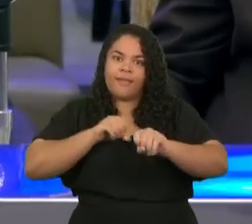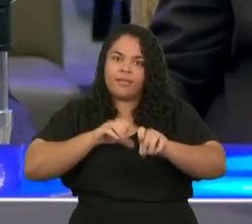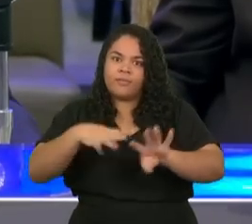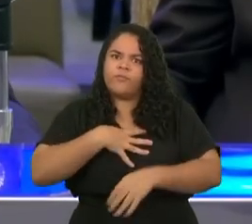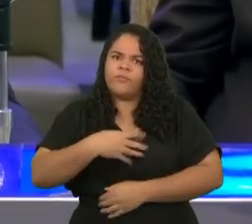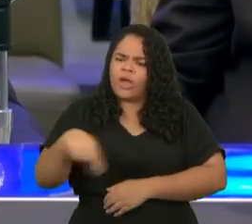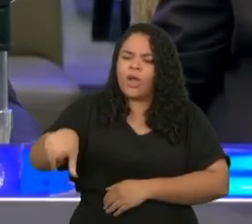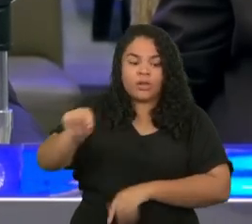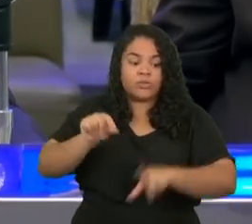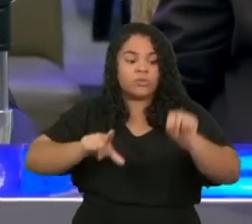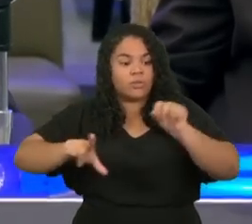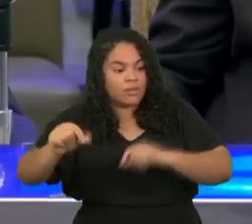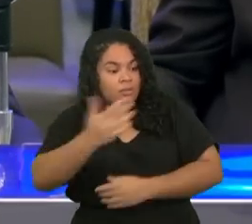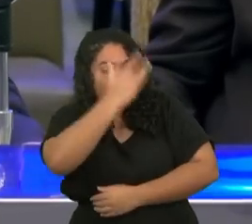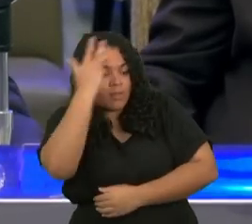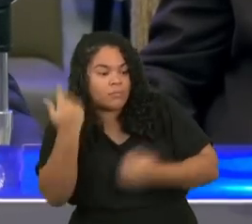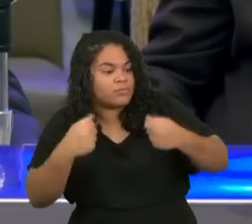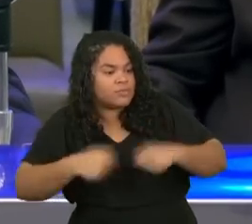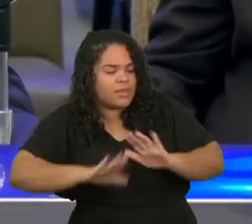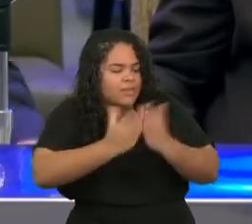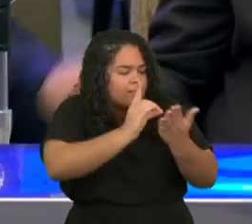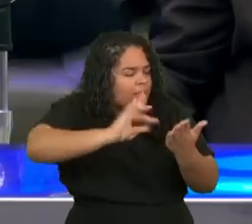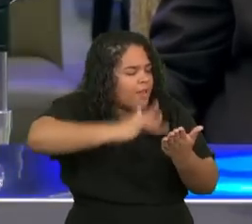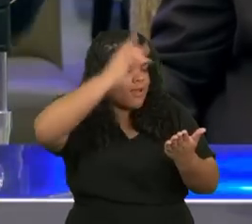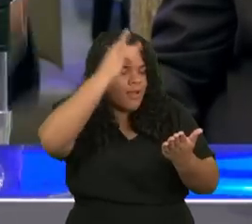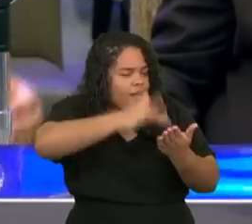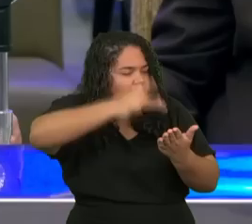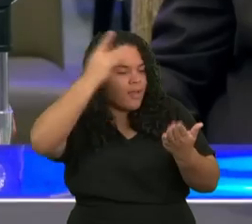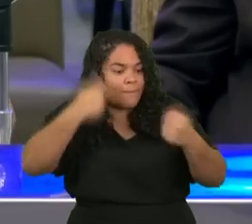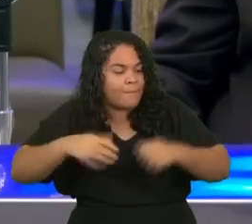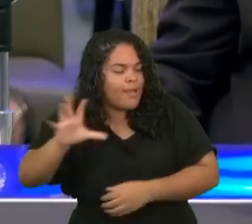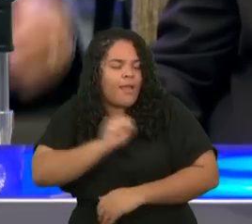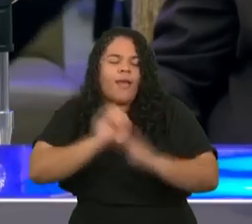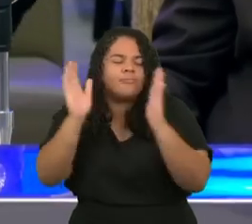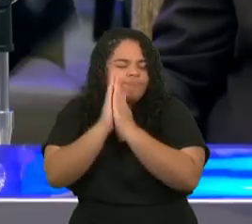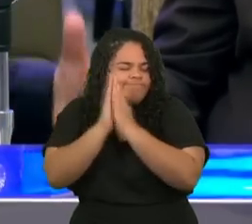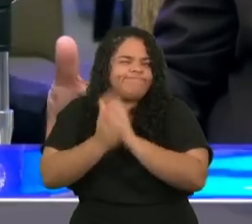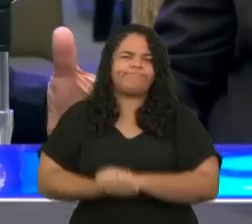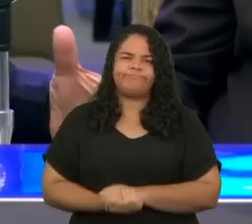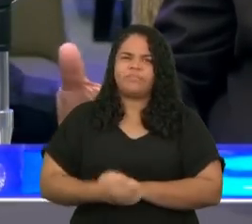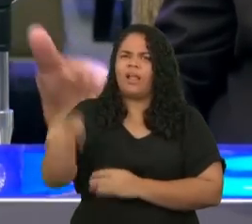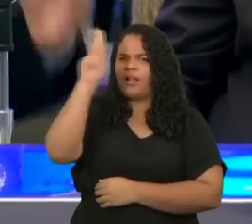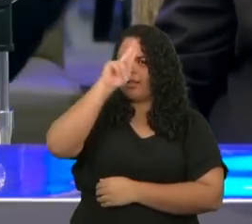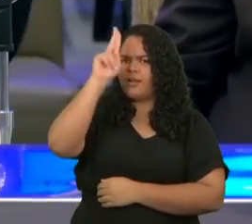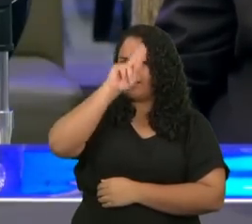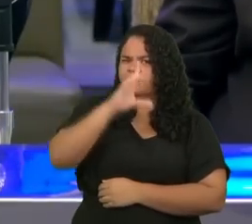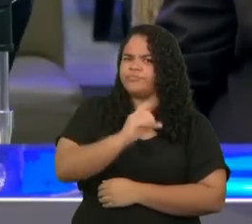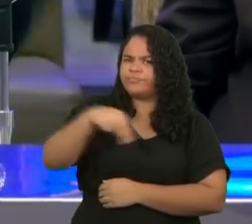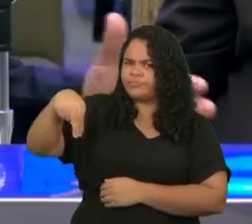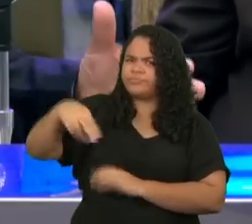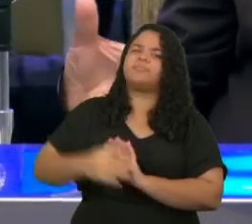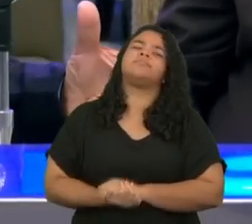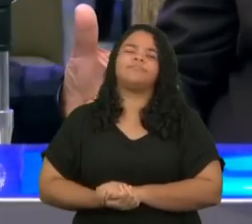oração como de Daniel e quando ele se viu no aperto foi para os seus amigos e disse Vamos separar